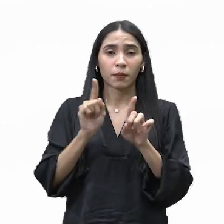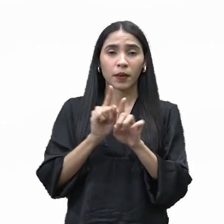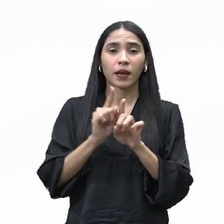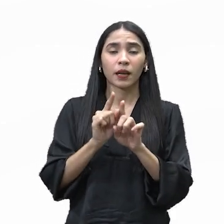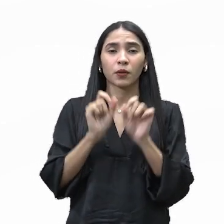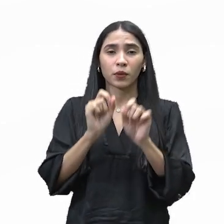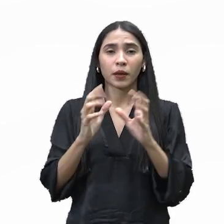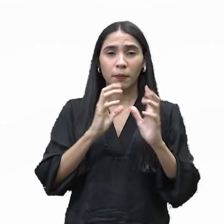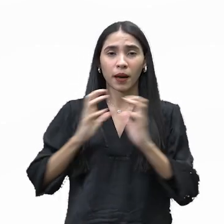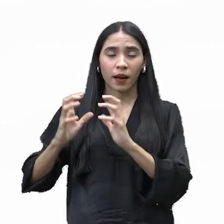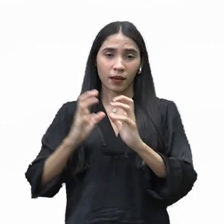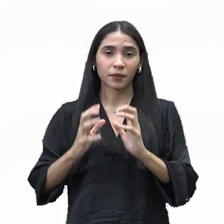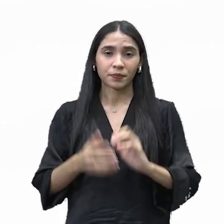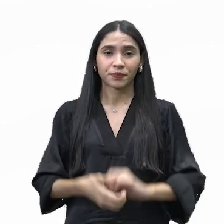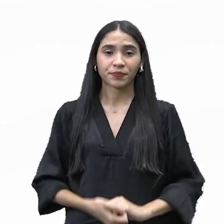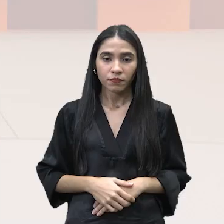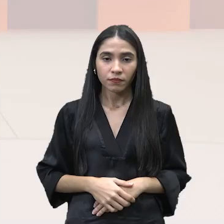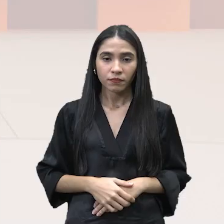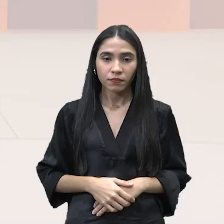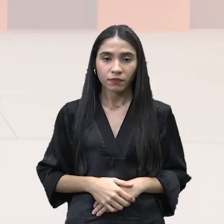resolução de conflitos.